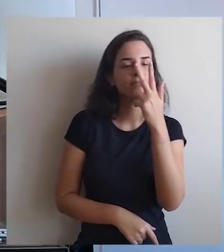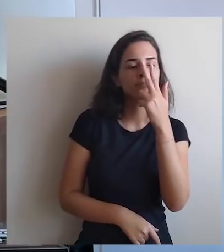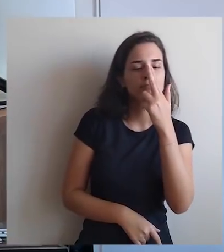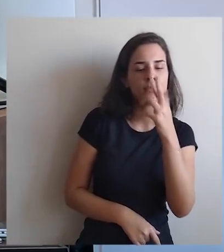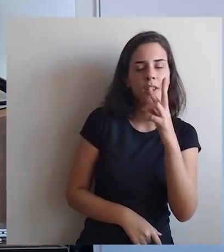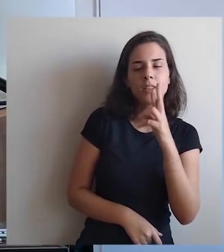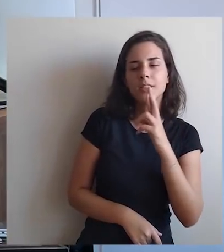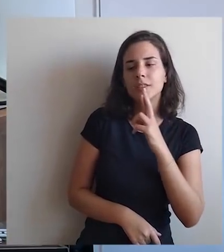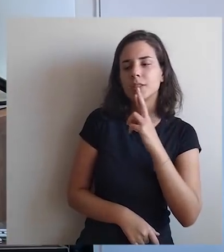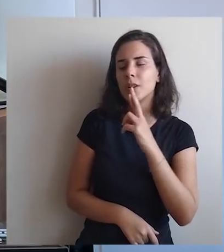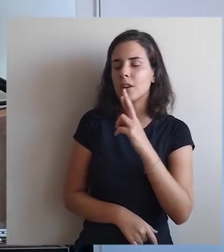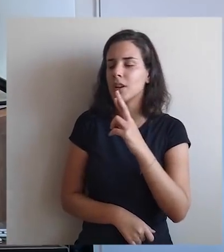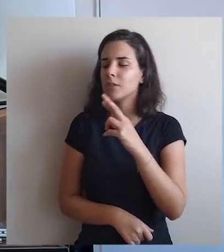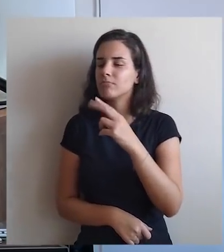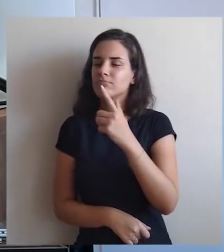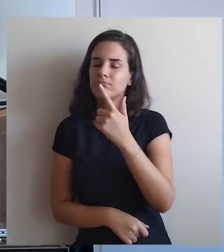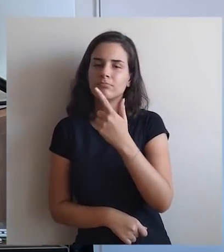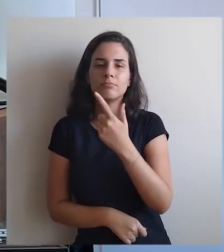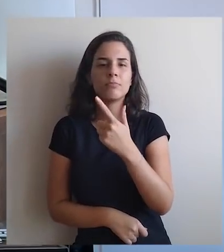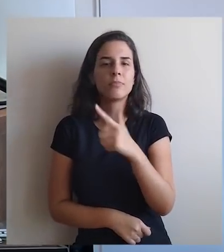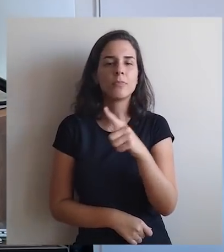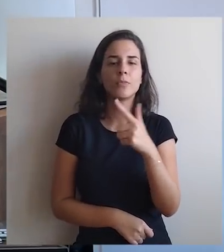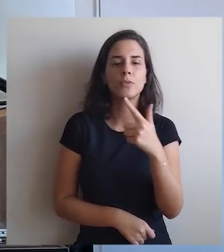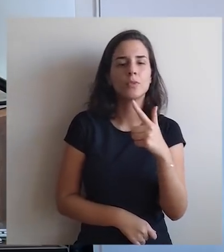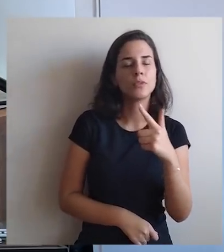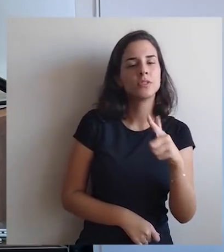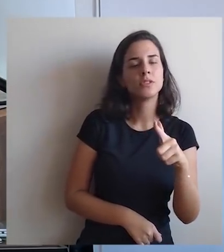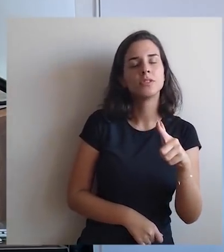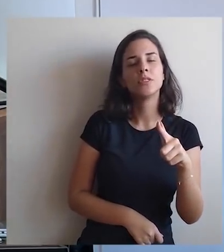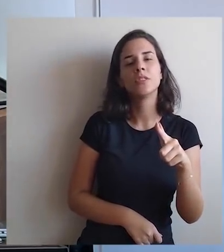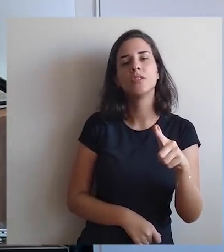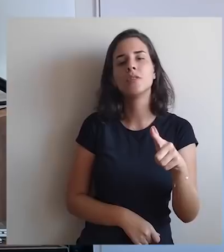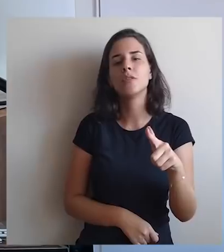problemas parecem não ter